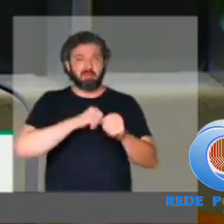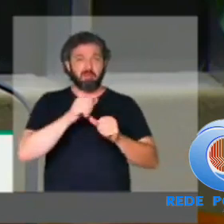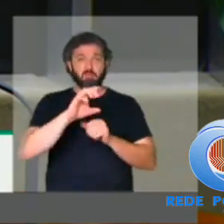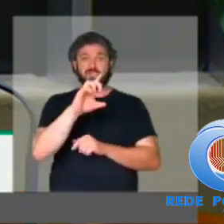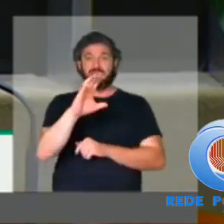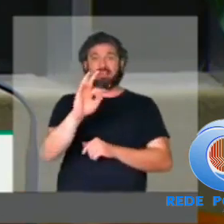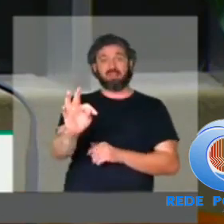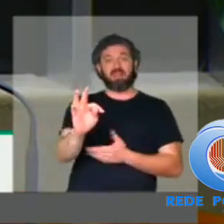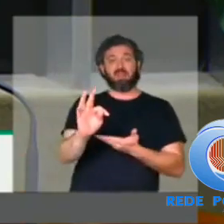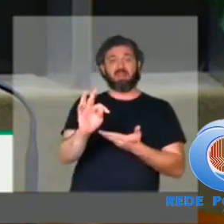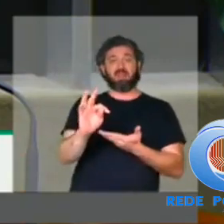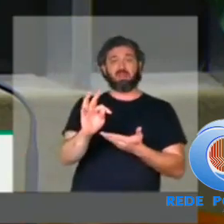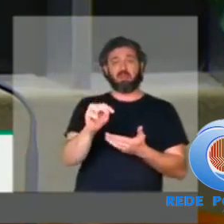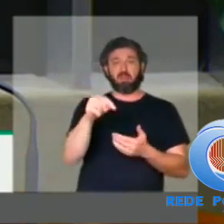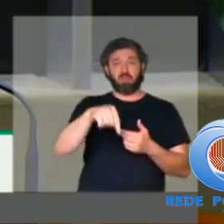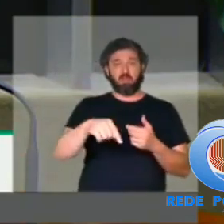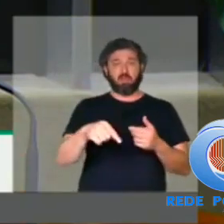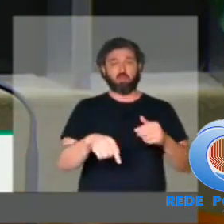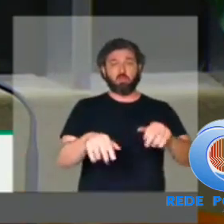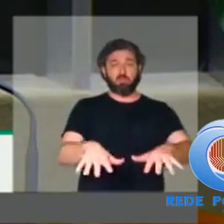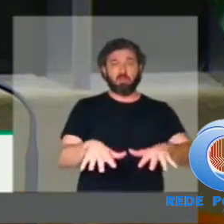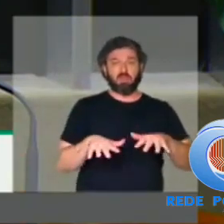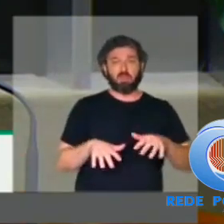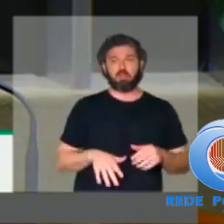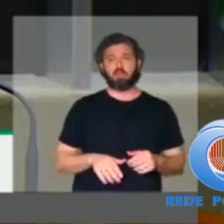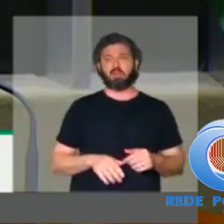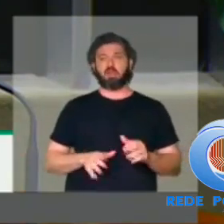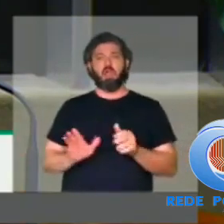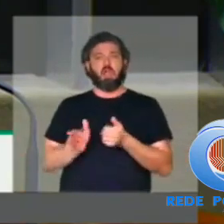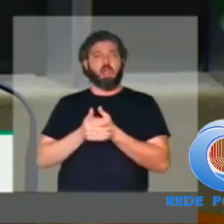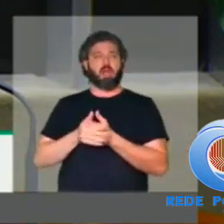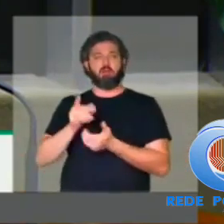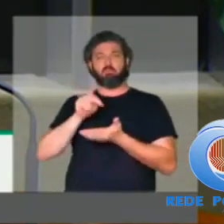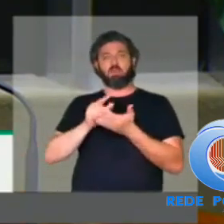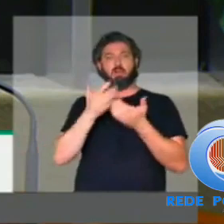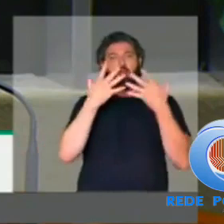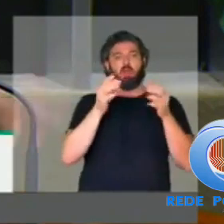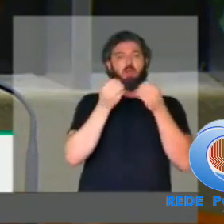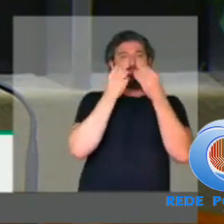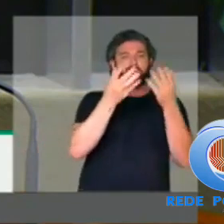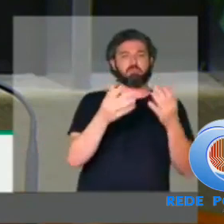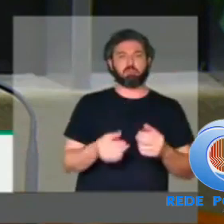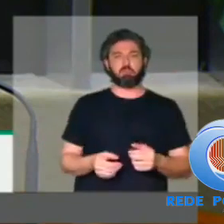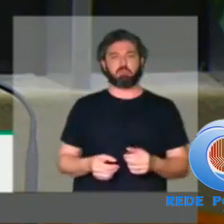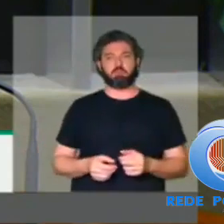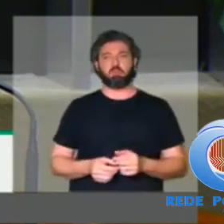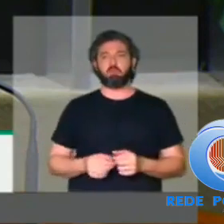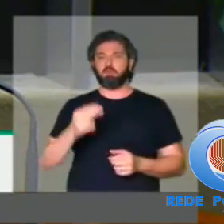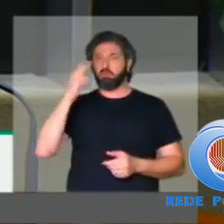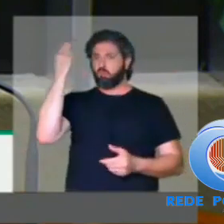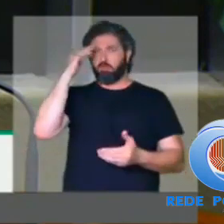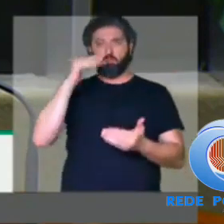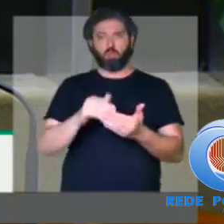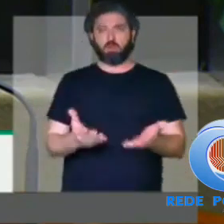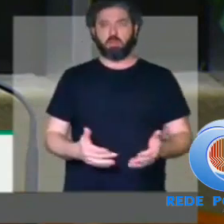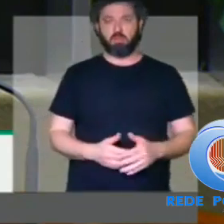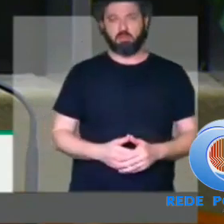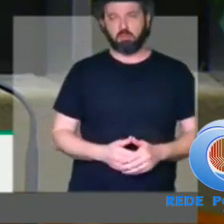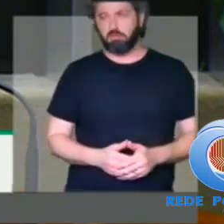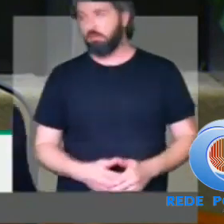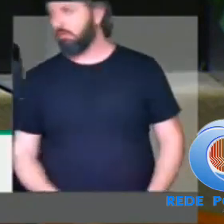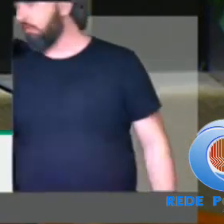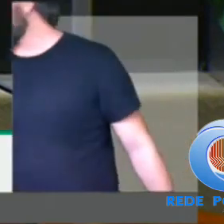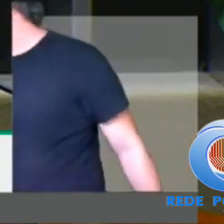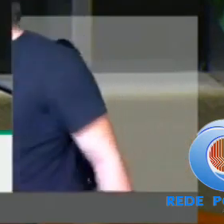mudança na CLT, aqui neste plenário, escondendo a verdade para a população. Não dá para concordar. Muito